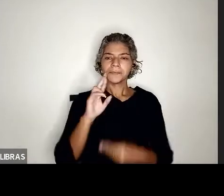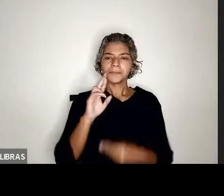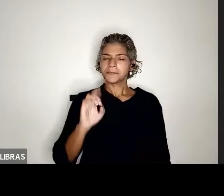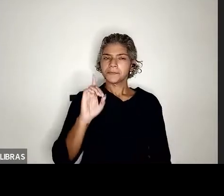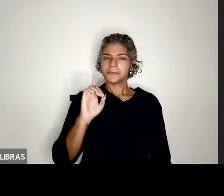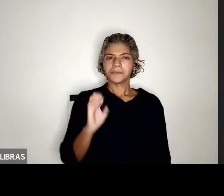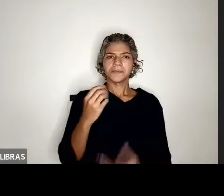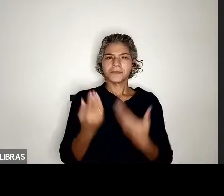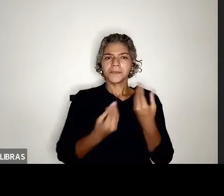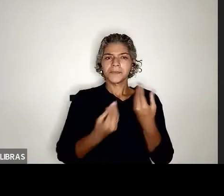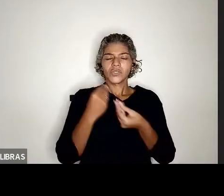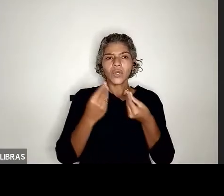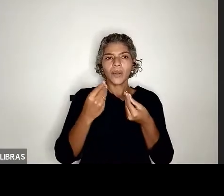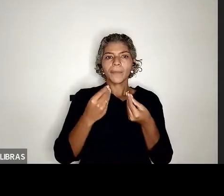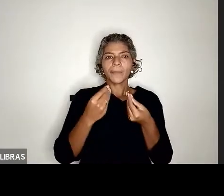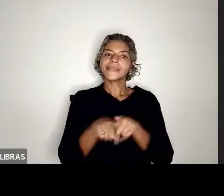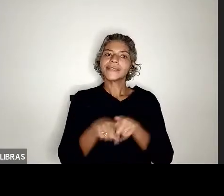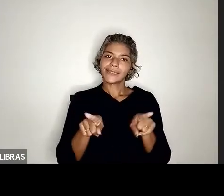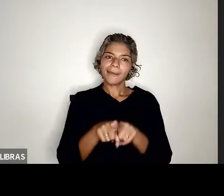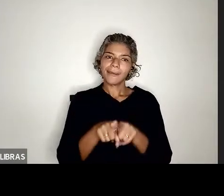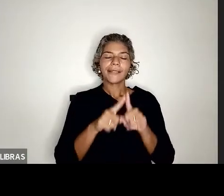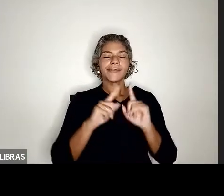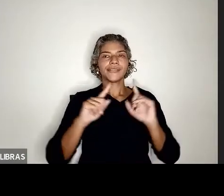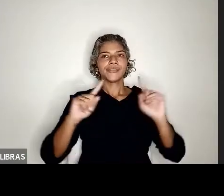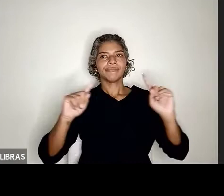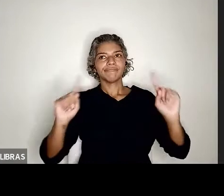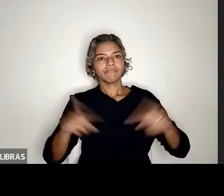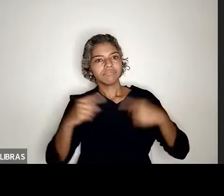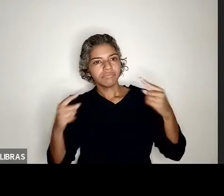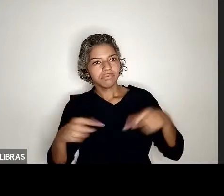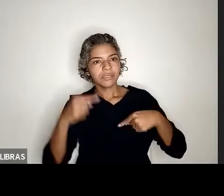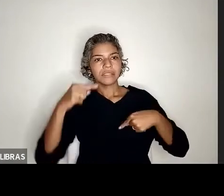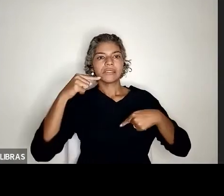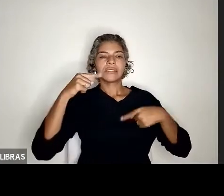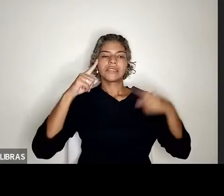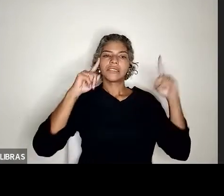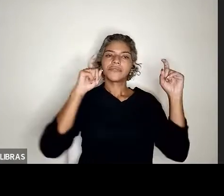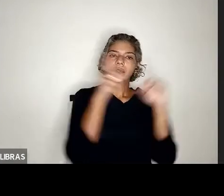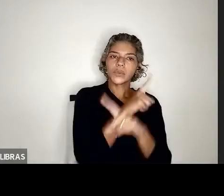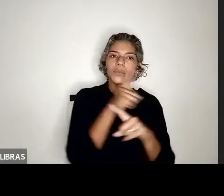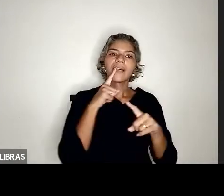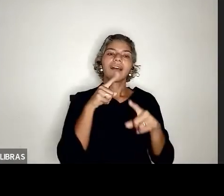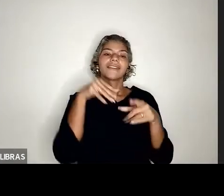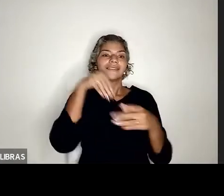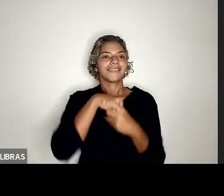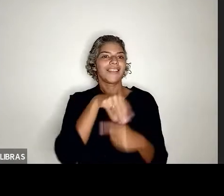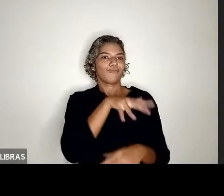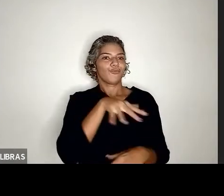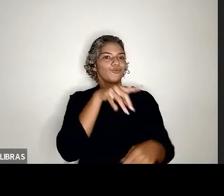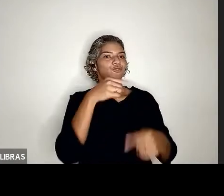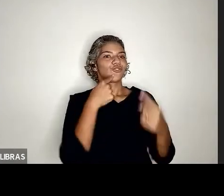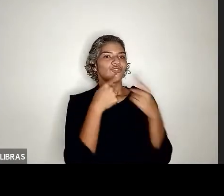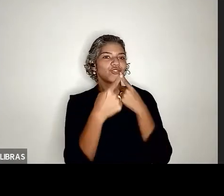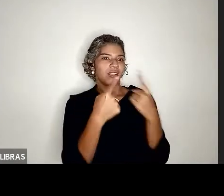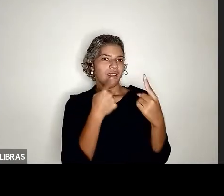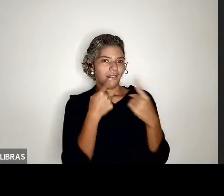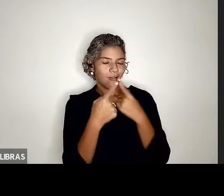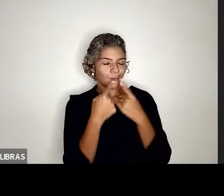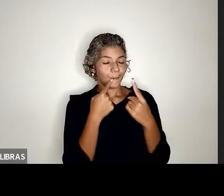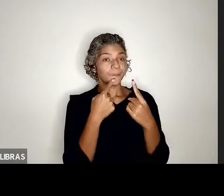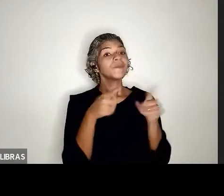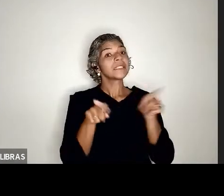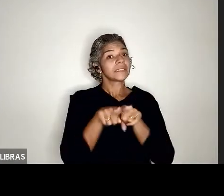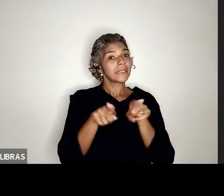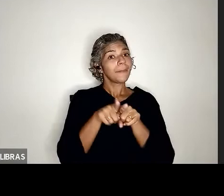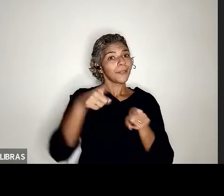gente vem sentindo nessa ampliação do espaço de diálogo. Também entre mulheres muito diversas, mulheres brancas,